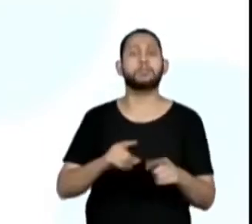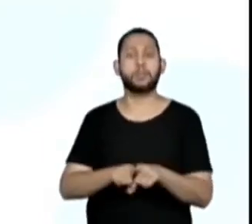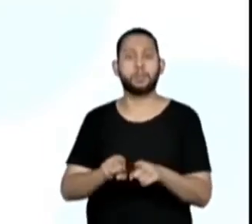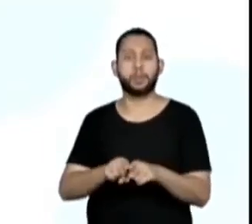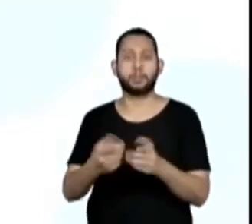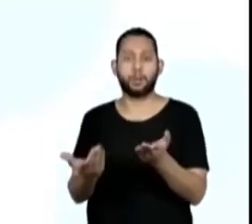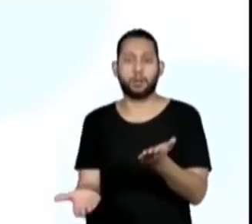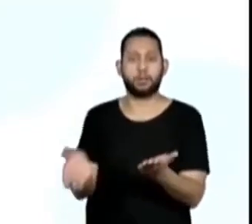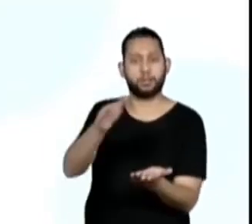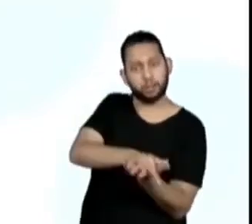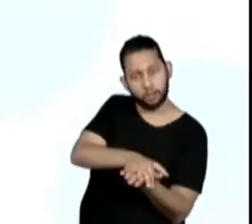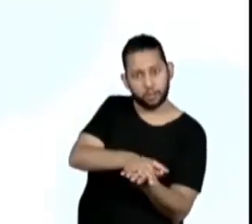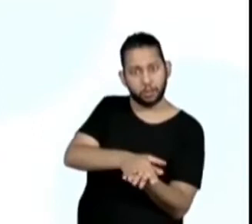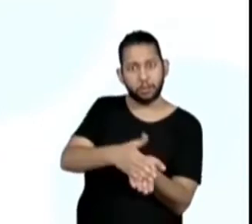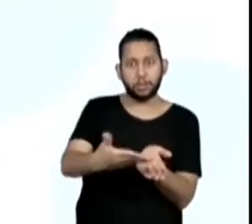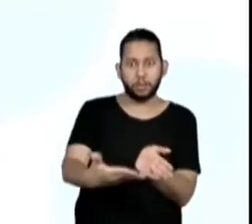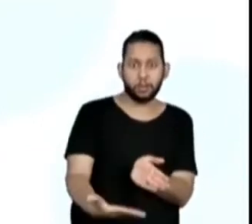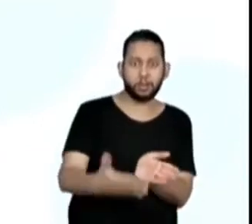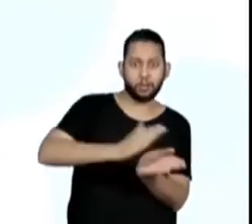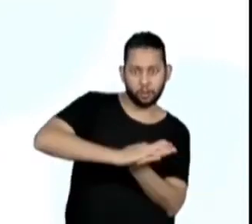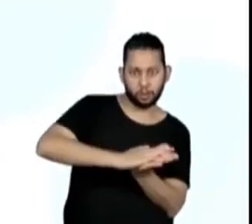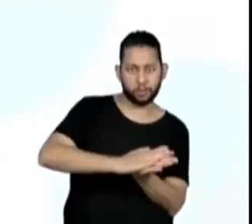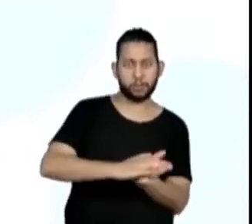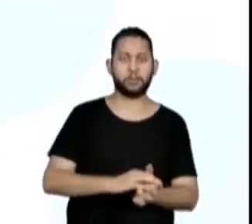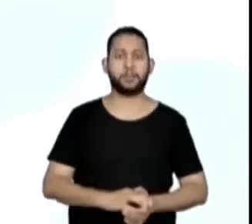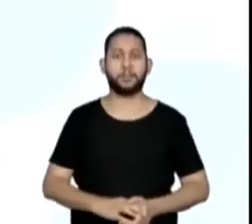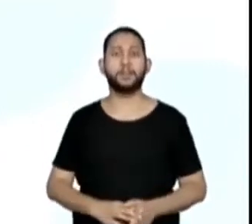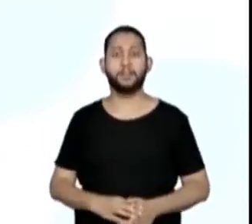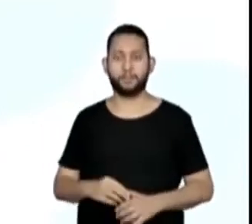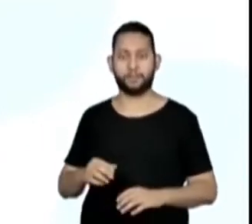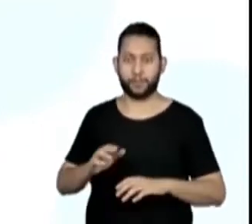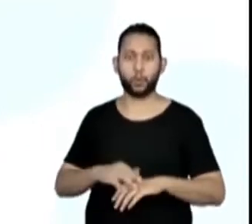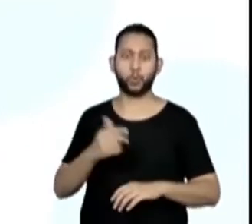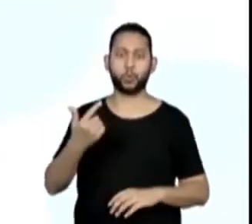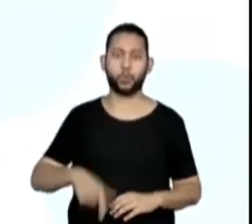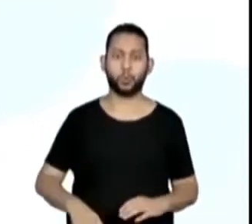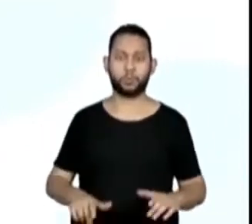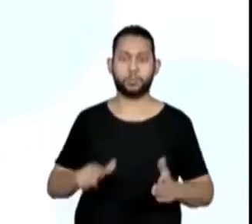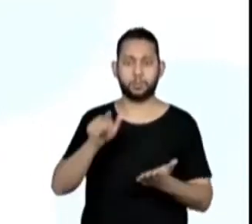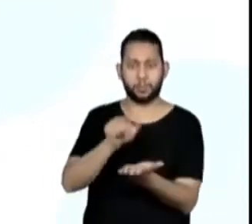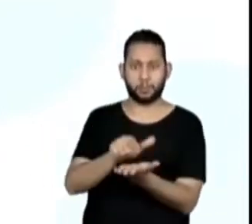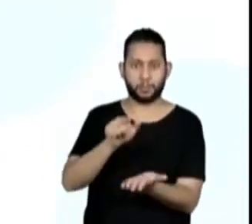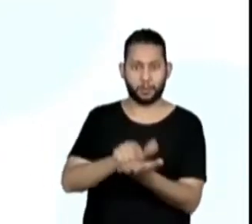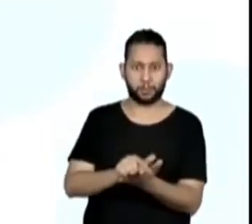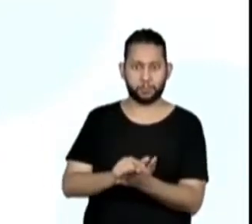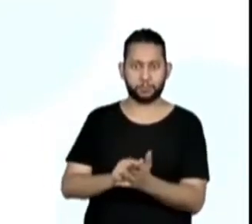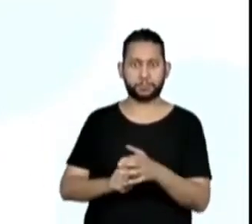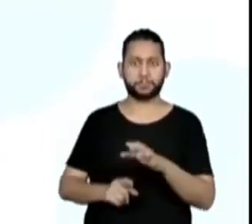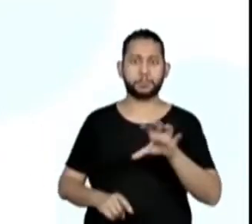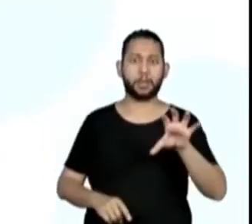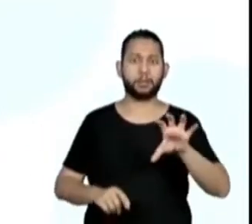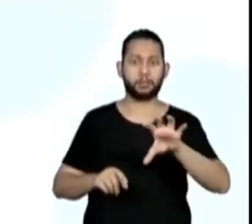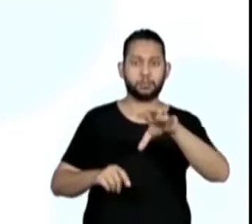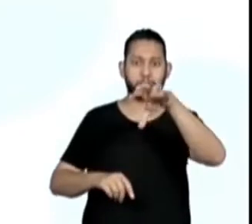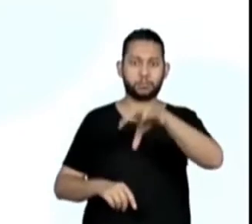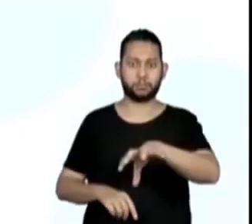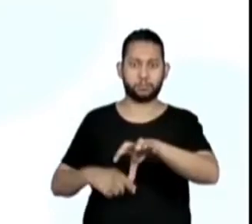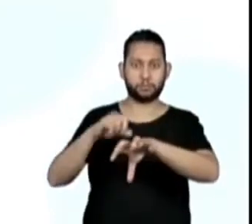metade da metade. Então, turma, vocês vão traçar um círculo de 360 graus,